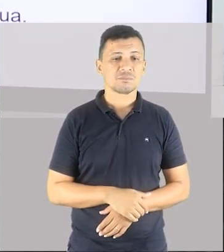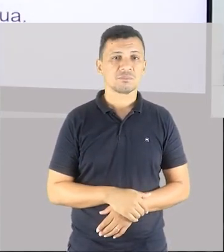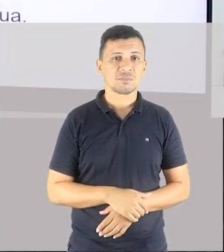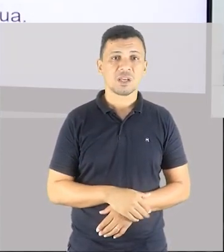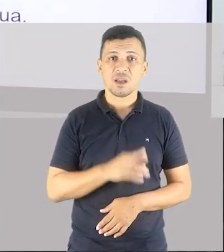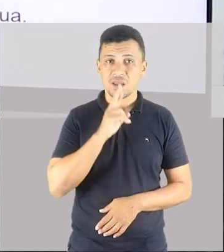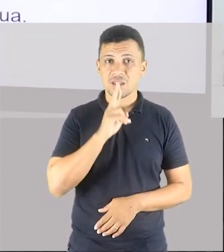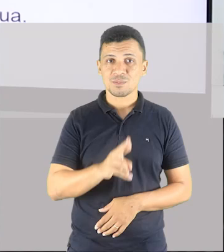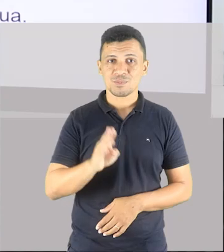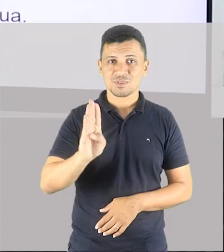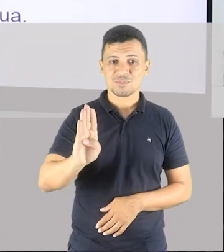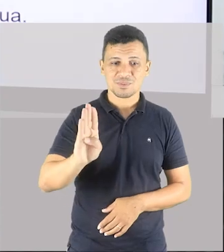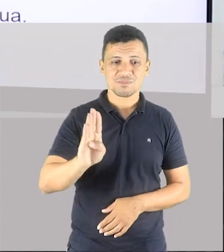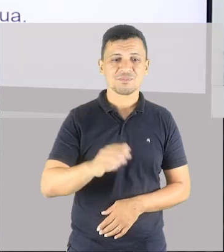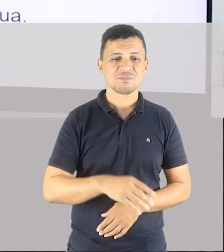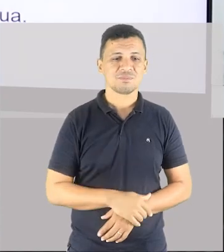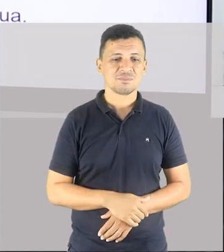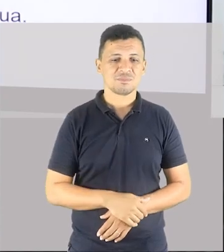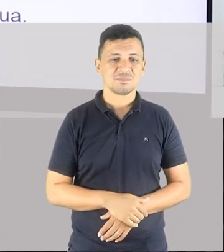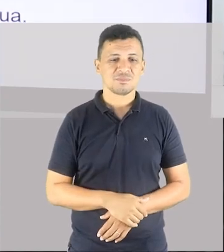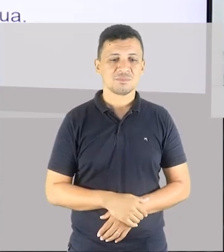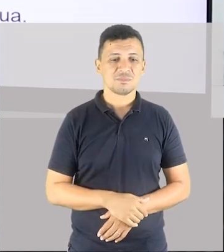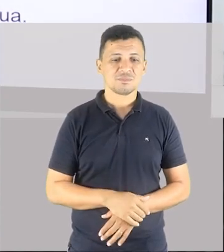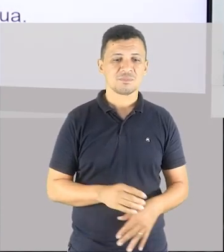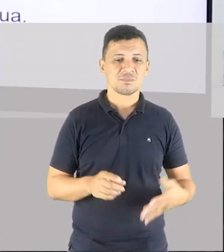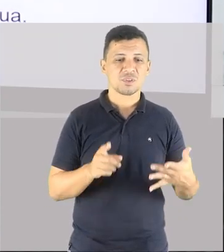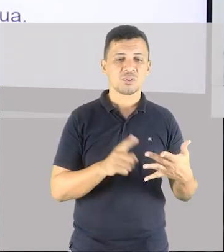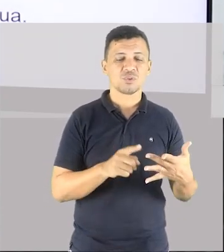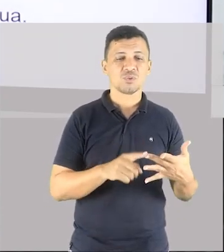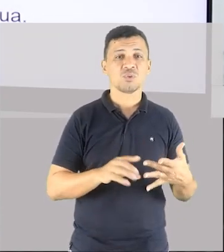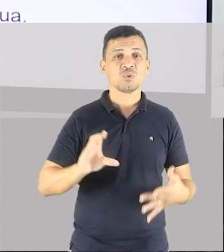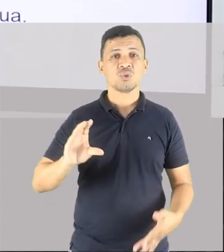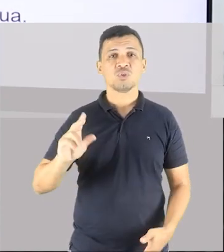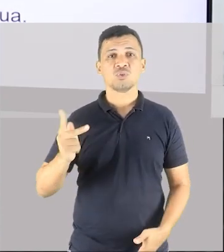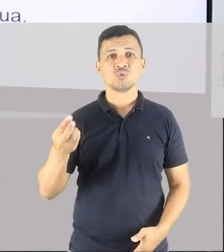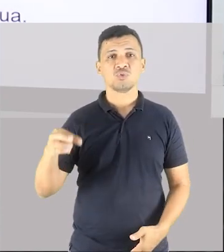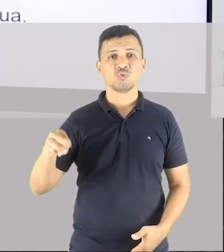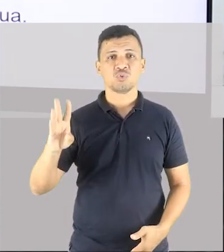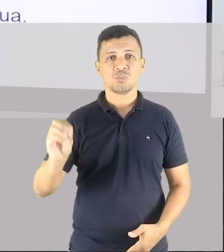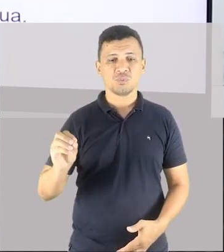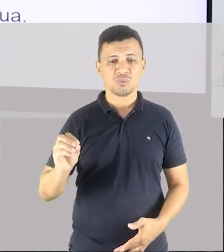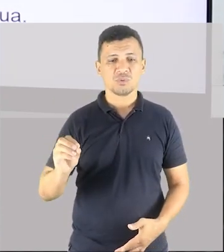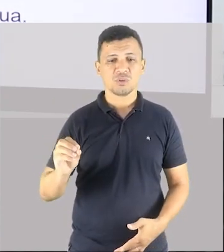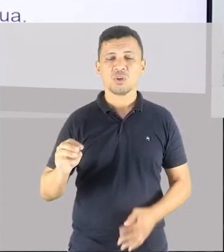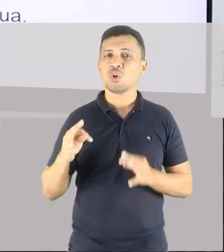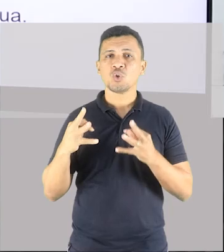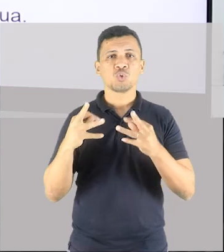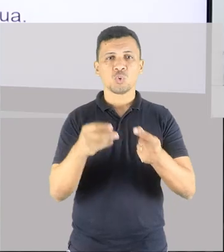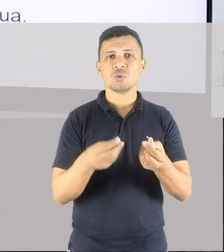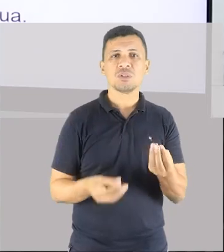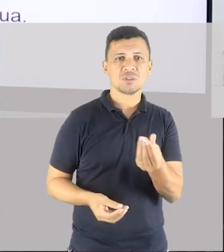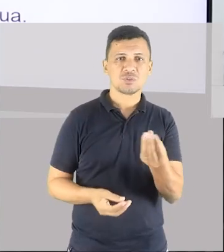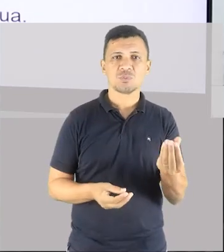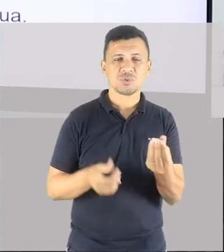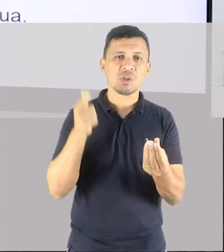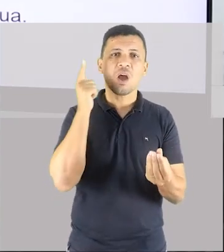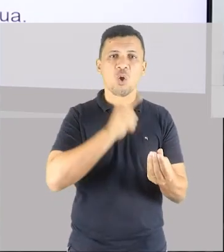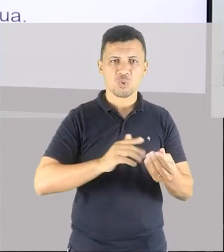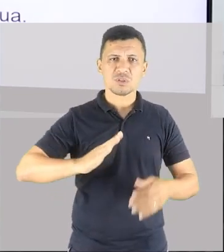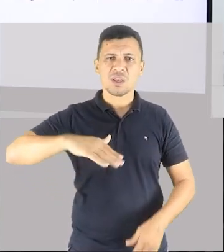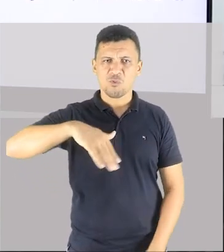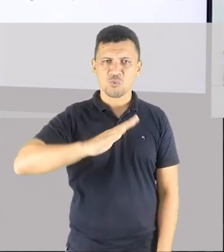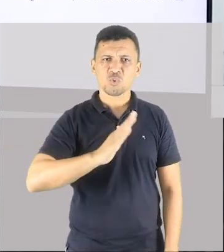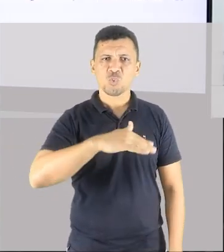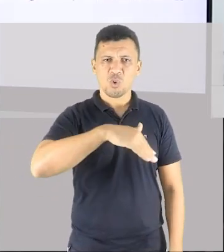Letra B é a resposta, né? Mas vamos ver os outros, ó. O bloco de chumbo flutua em todas as substâncias líquidas, vamos